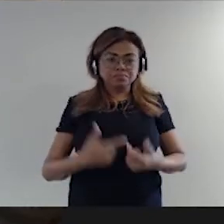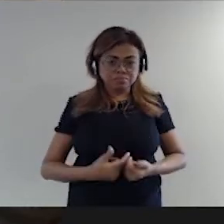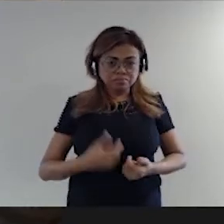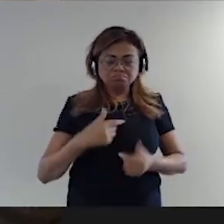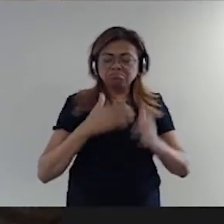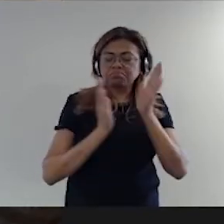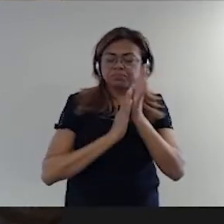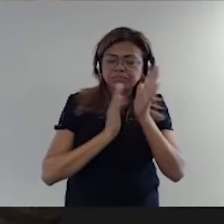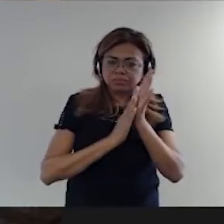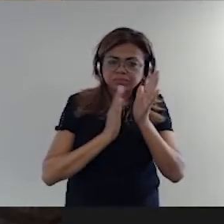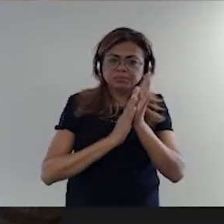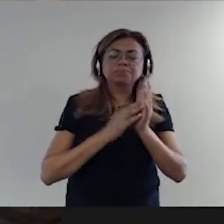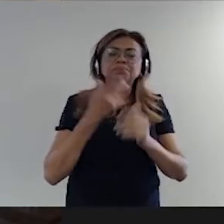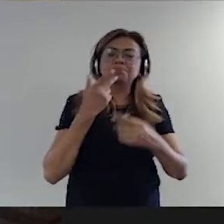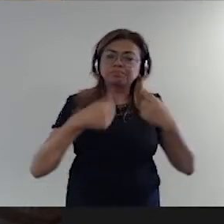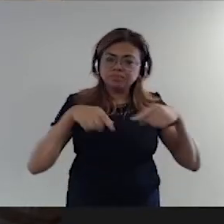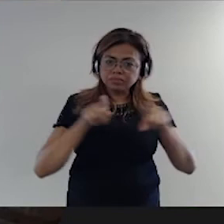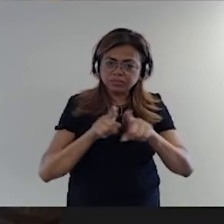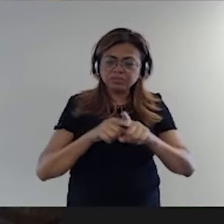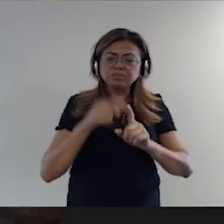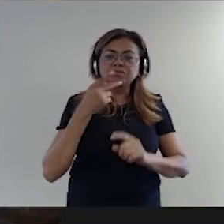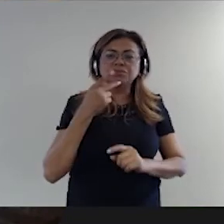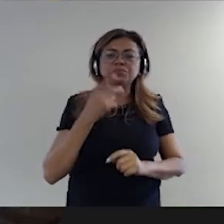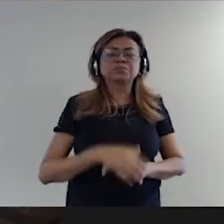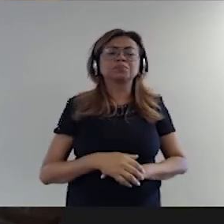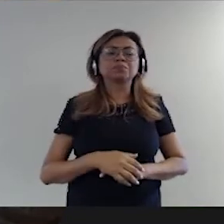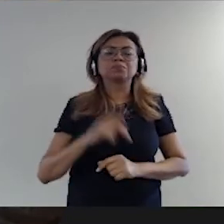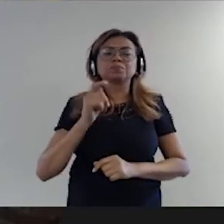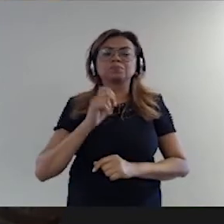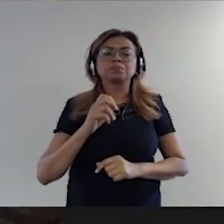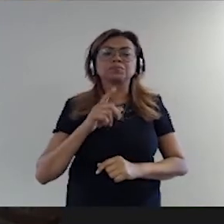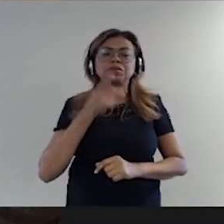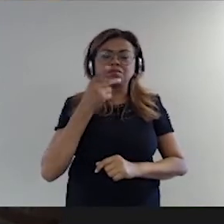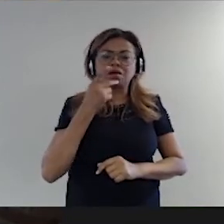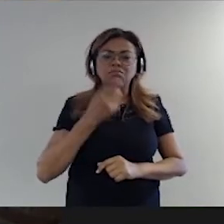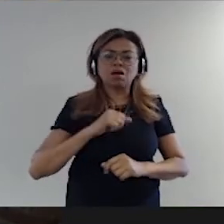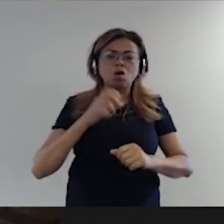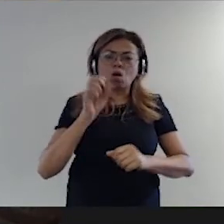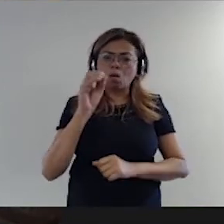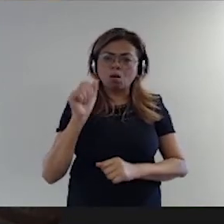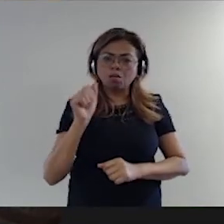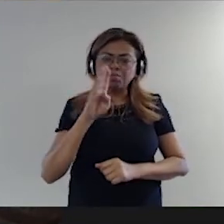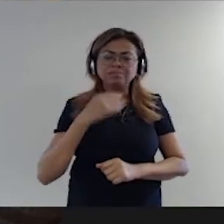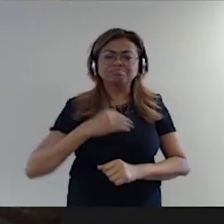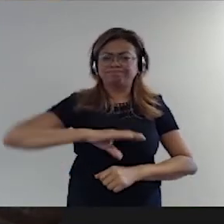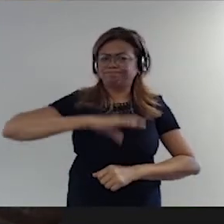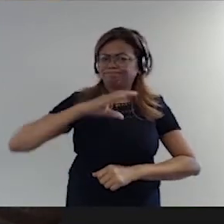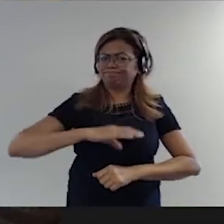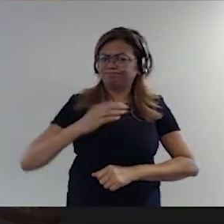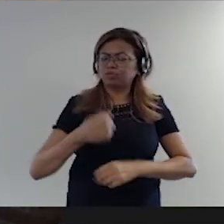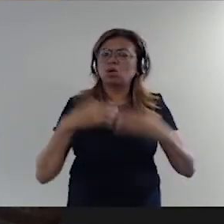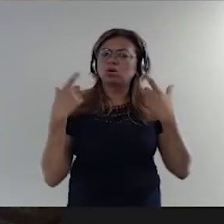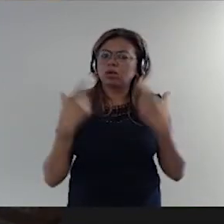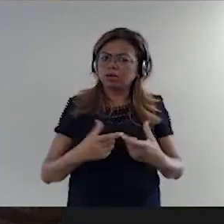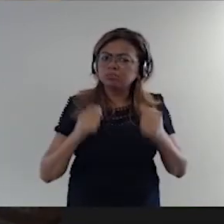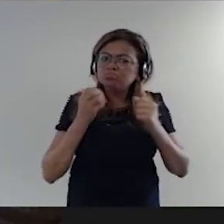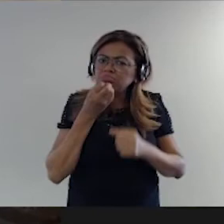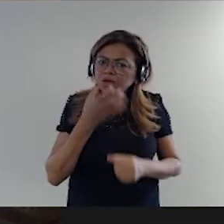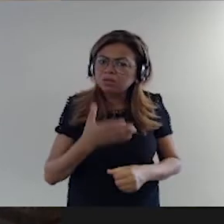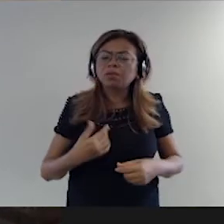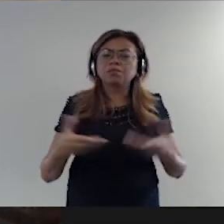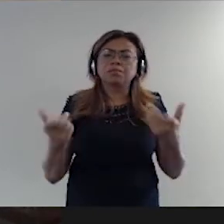aqui parafrasear o deputado Fábio Tradi, tem tido uma coragem contramajoritária, num momento de